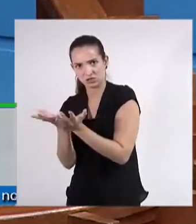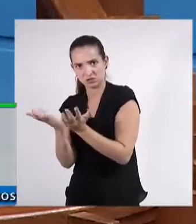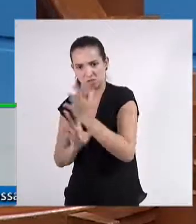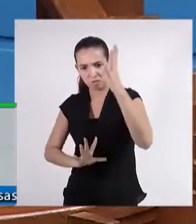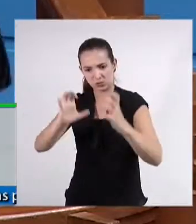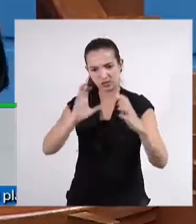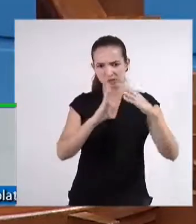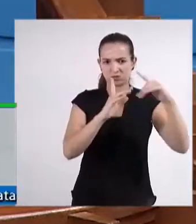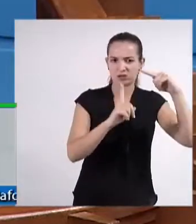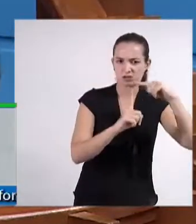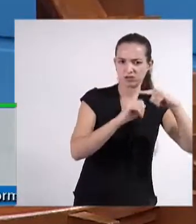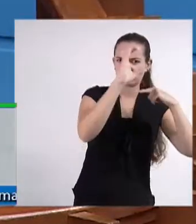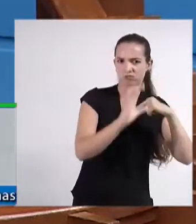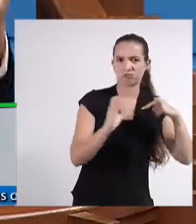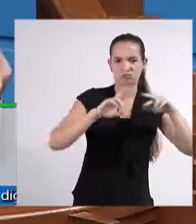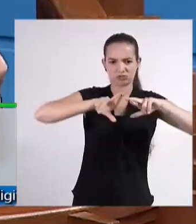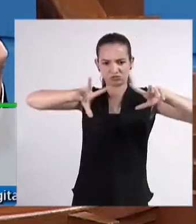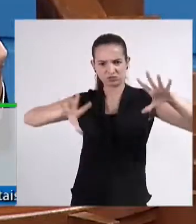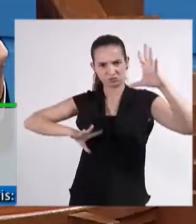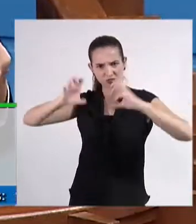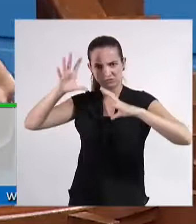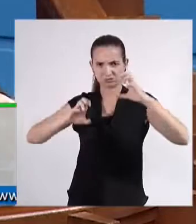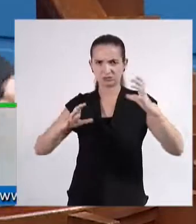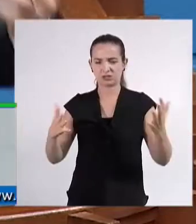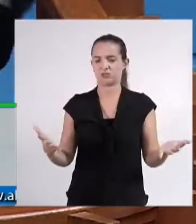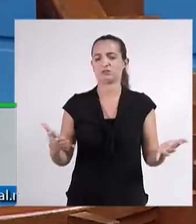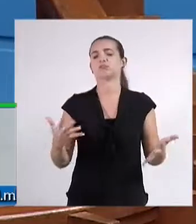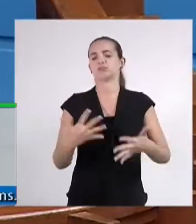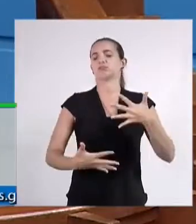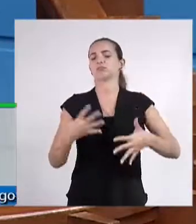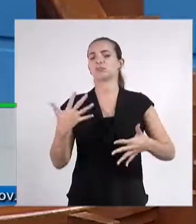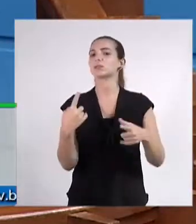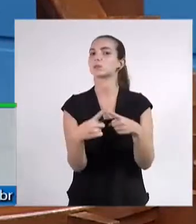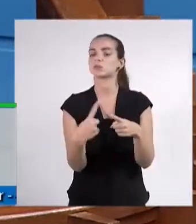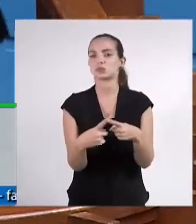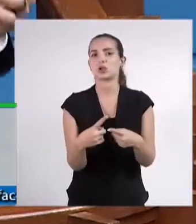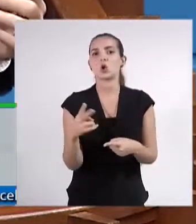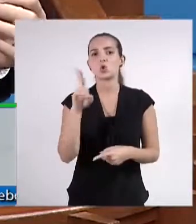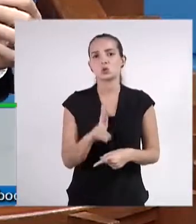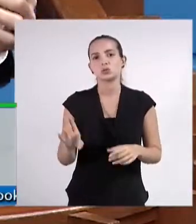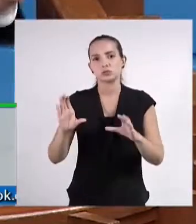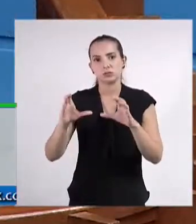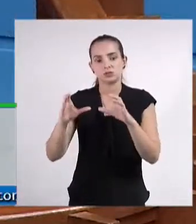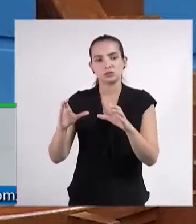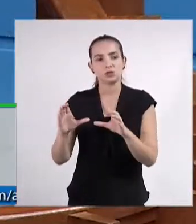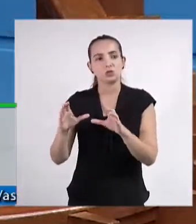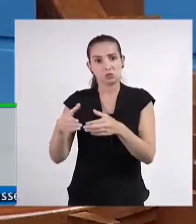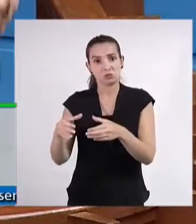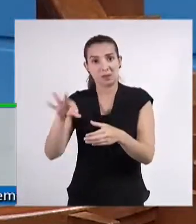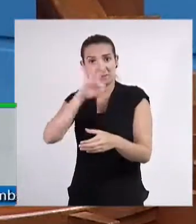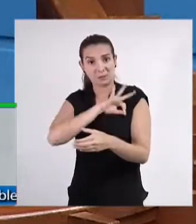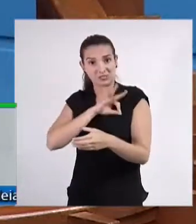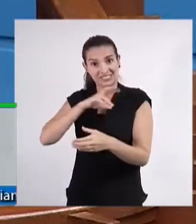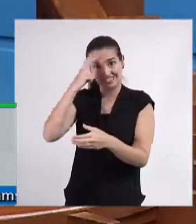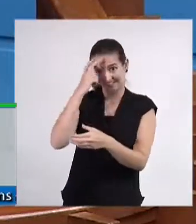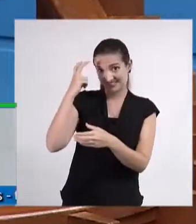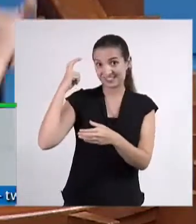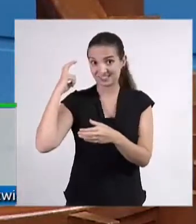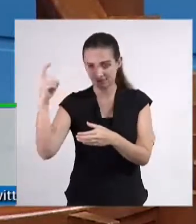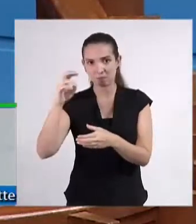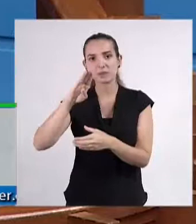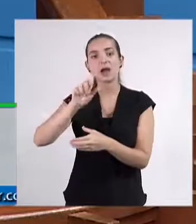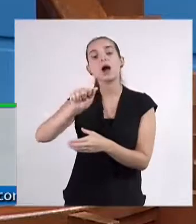Eu acho que utilizar a ABIN e a inteligência para espionar, fiscalizar o que os bispos